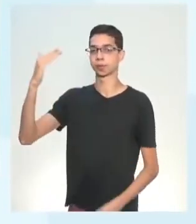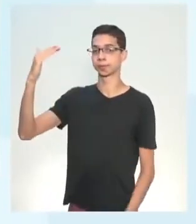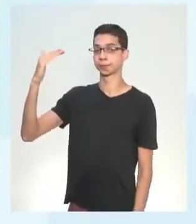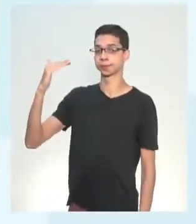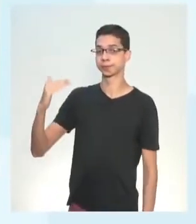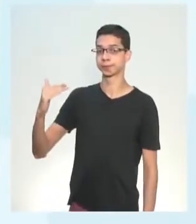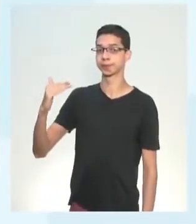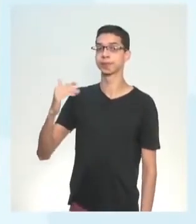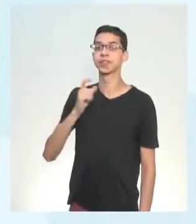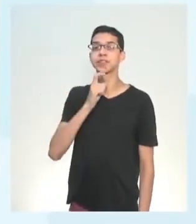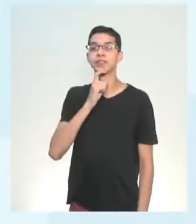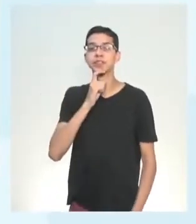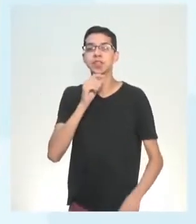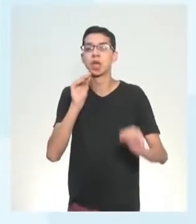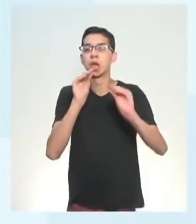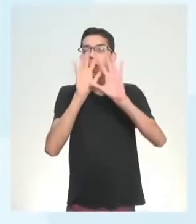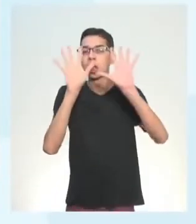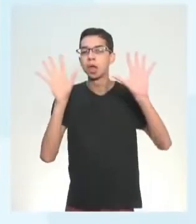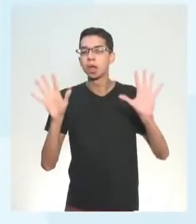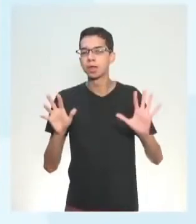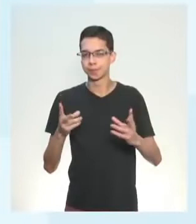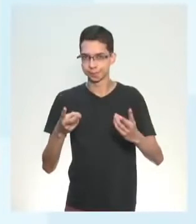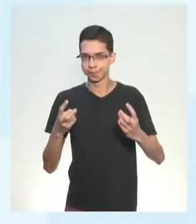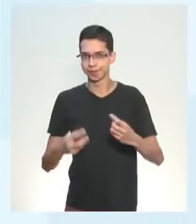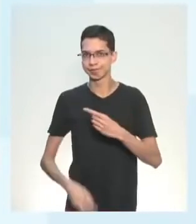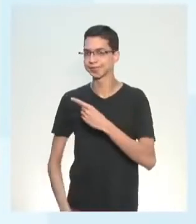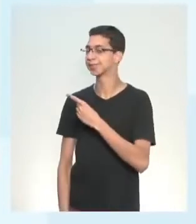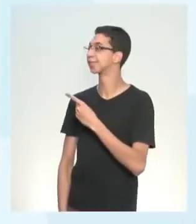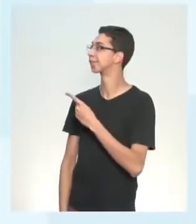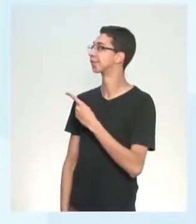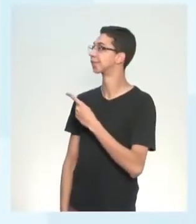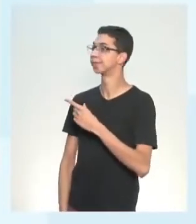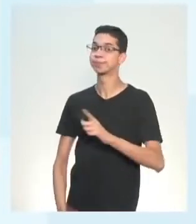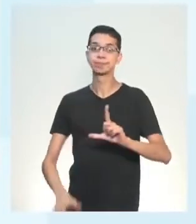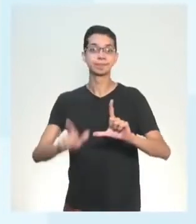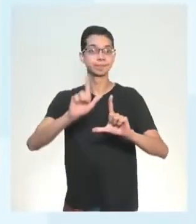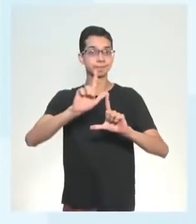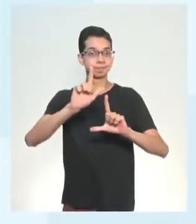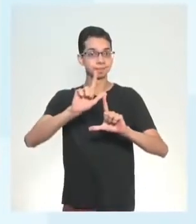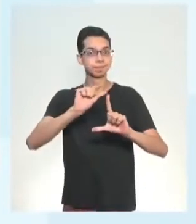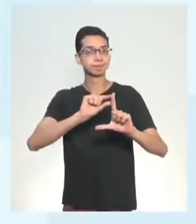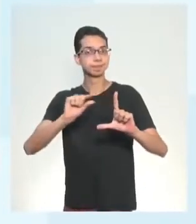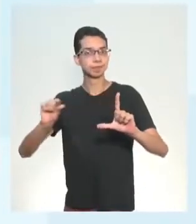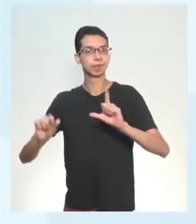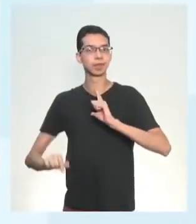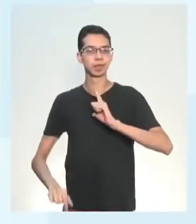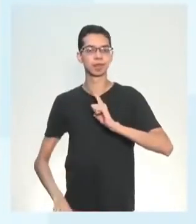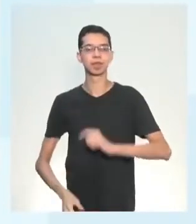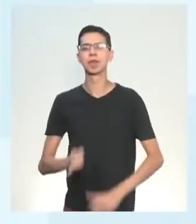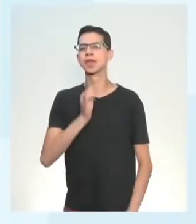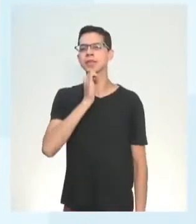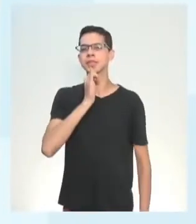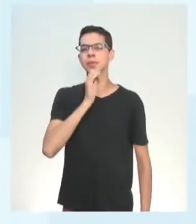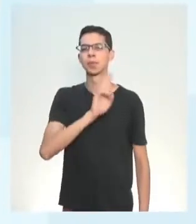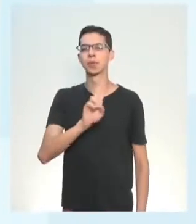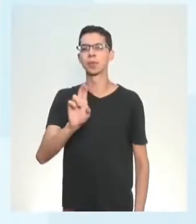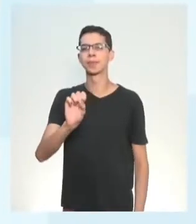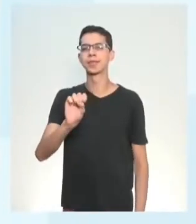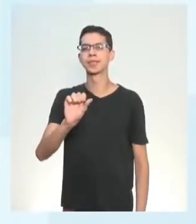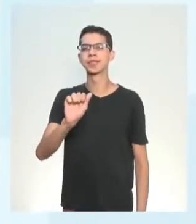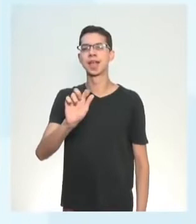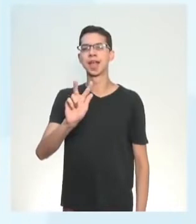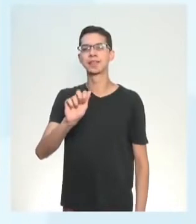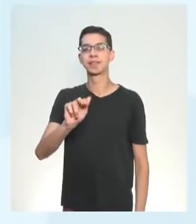mais claro, né? Olha, tá vendo? Eu tenho a legenda aqui, tá? Vou dar um exemplo aqui, né, das savanas, né? Então eu vou